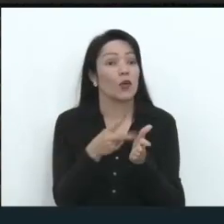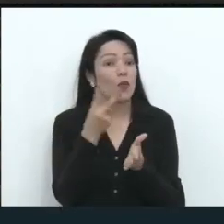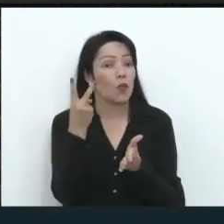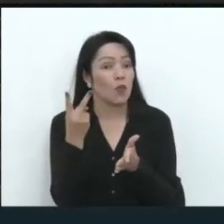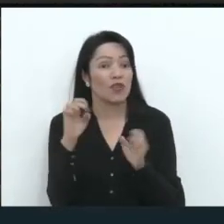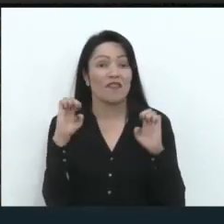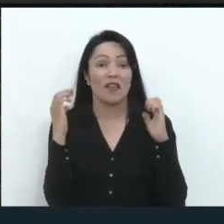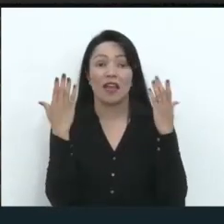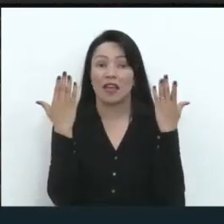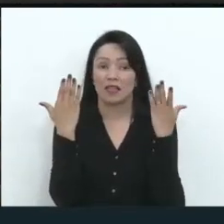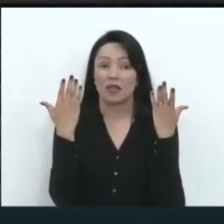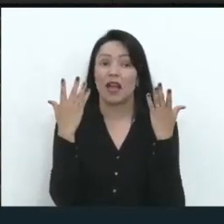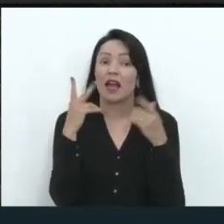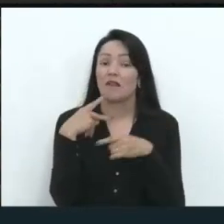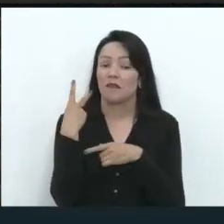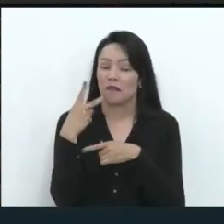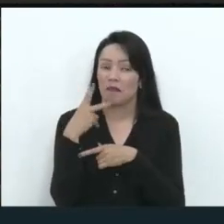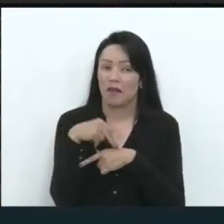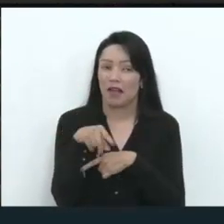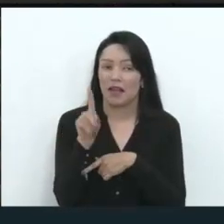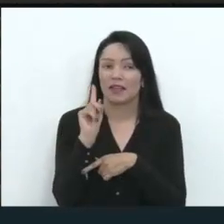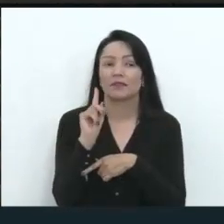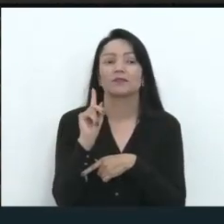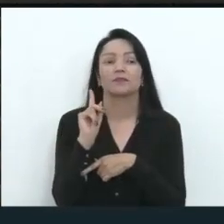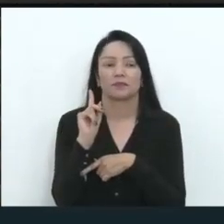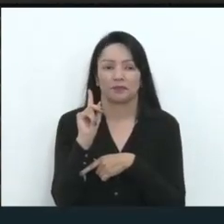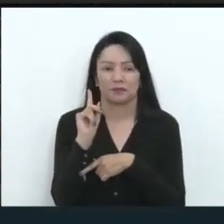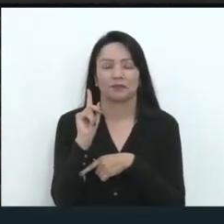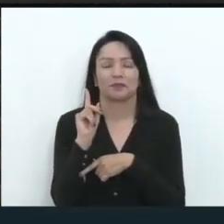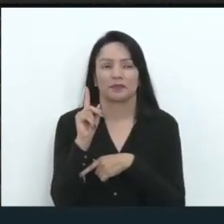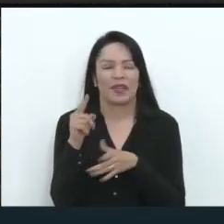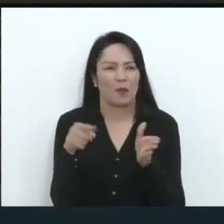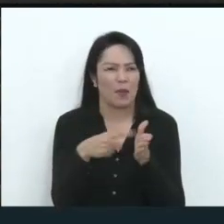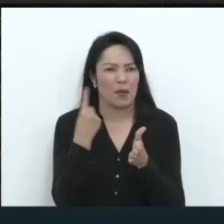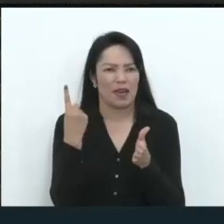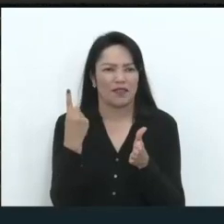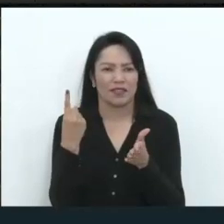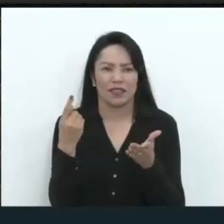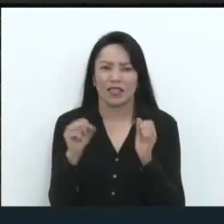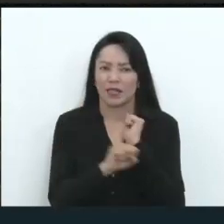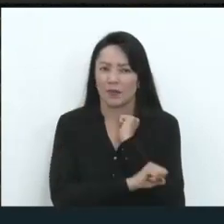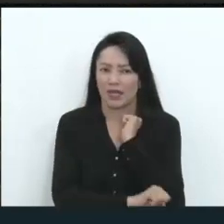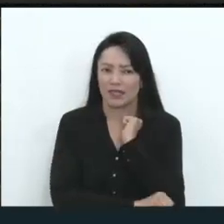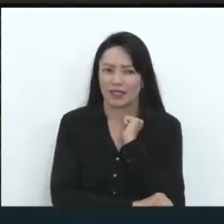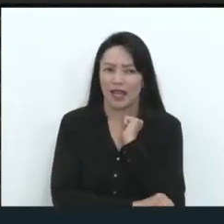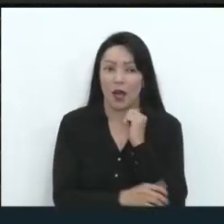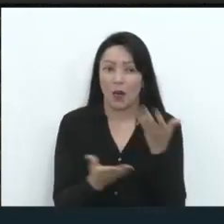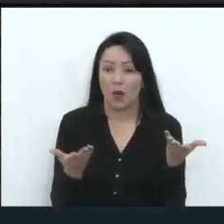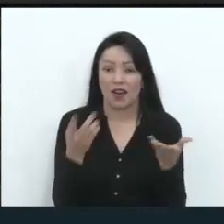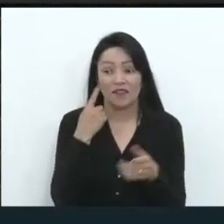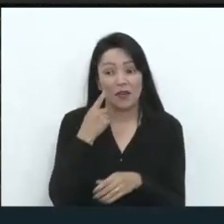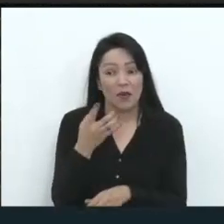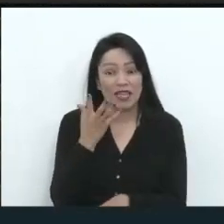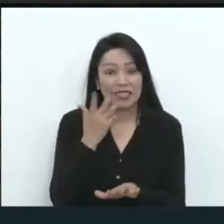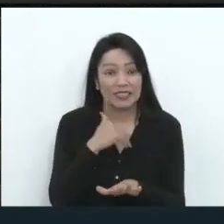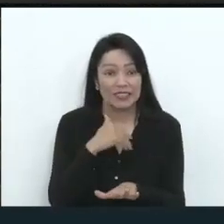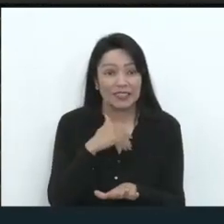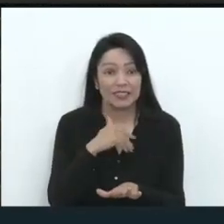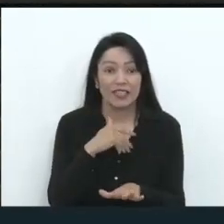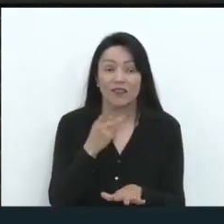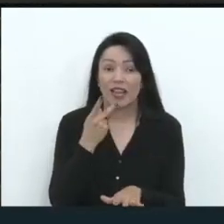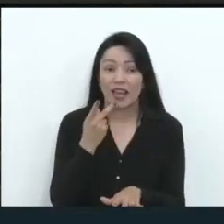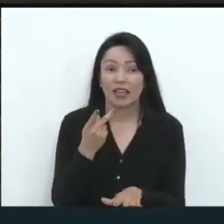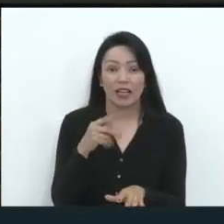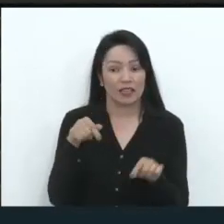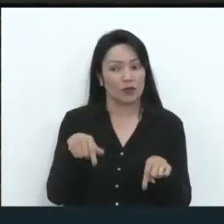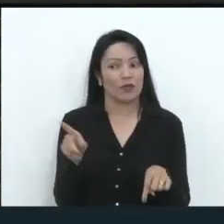que a vereadora vai participar, né? Que na inauguração. Participou a primeira vez, ela foi na Sabesp. E ela ouviu as crianças falar uma história que até hoje ela não comentou